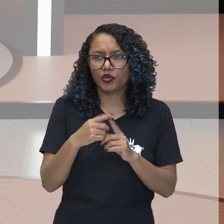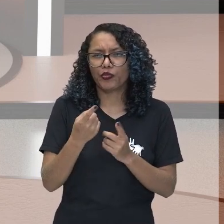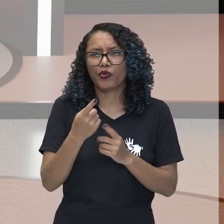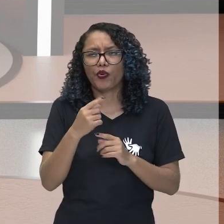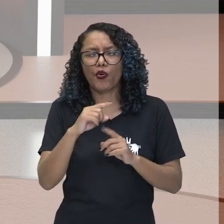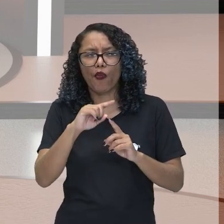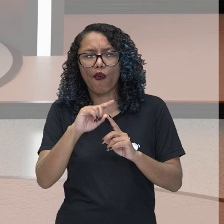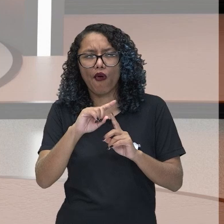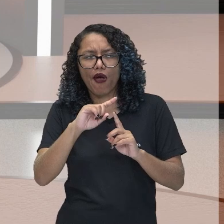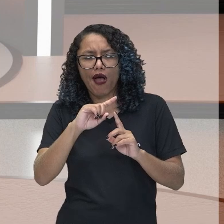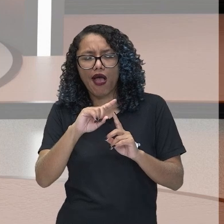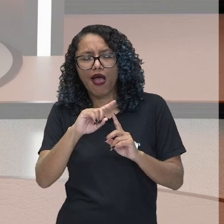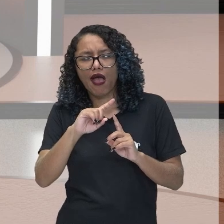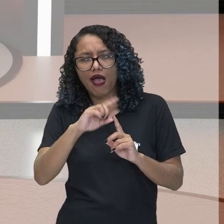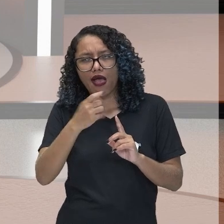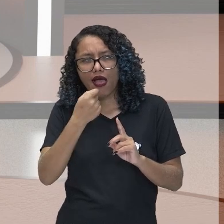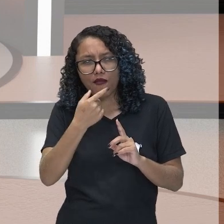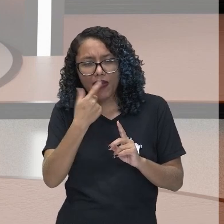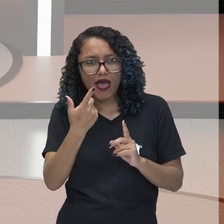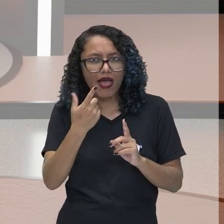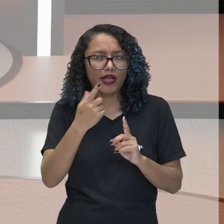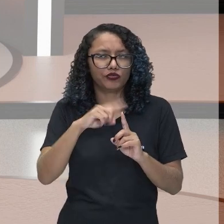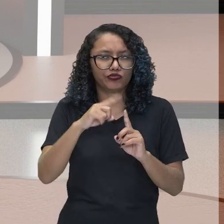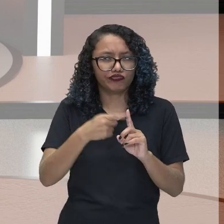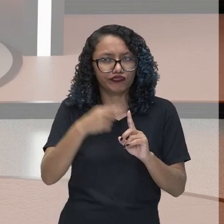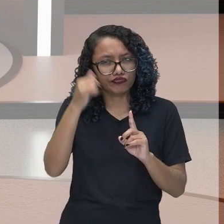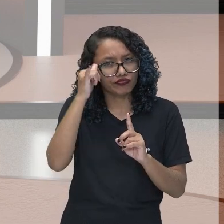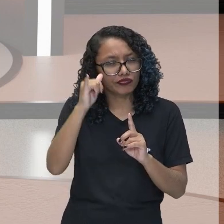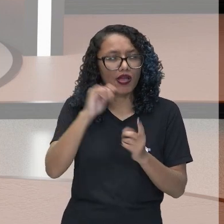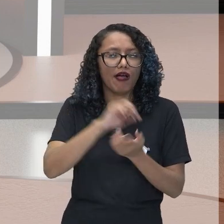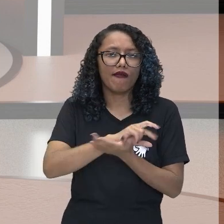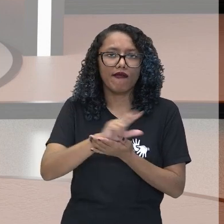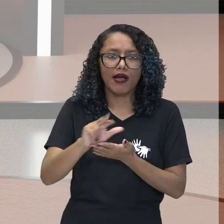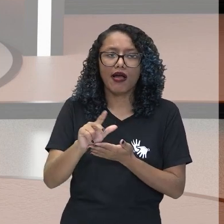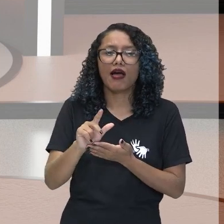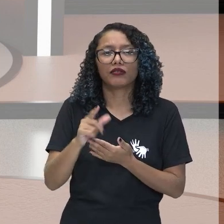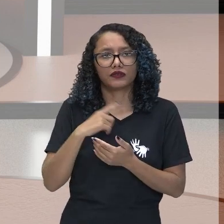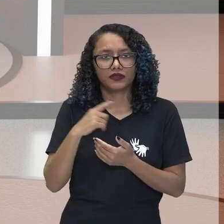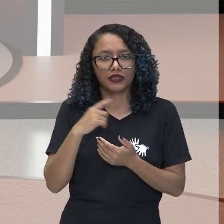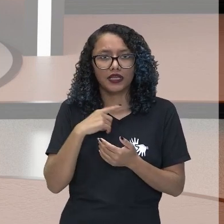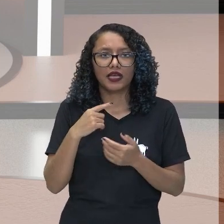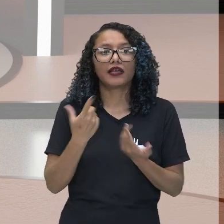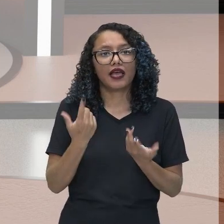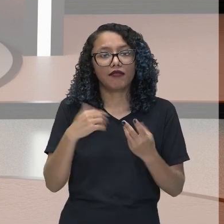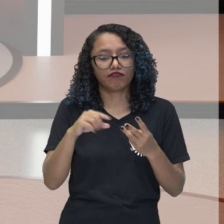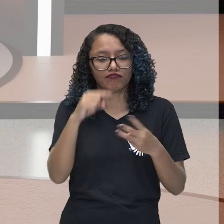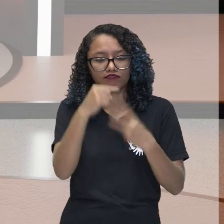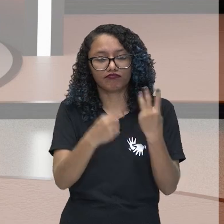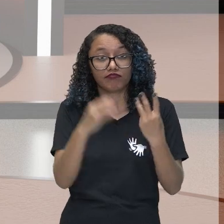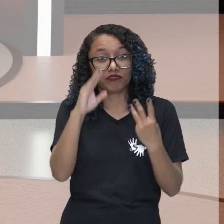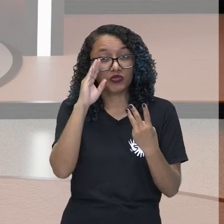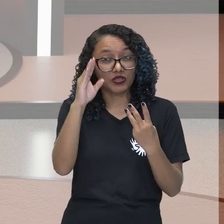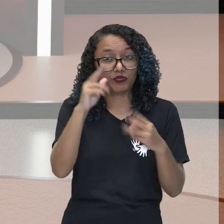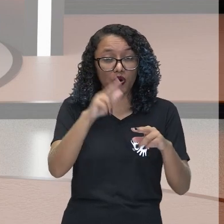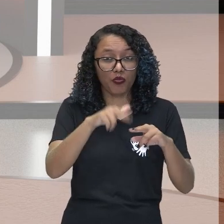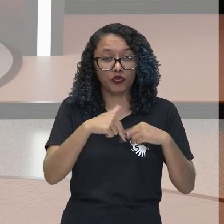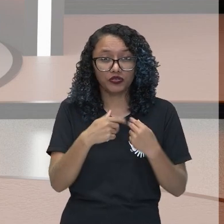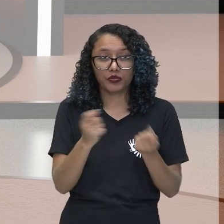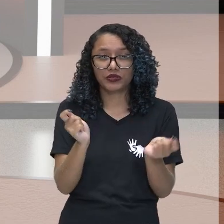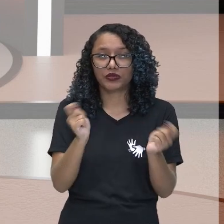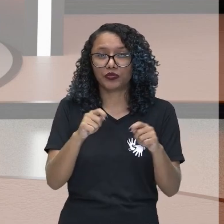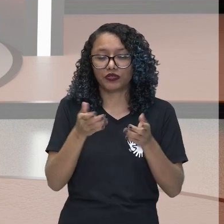Então, essas serão as principais causas para ocorrer, né, a diminuição desse crescimento